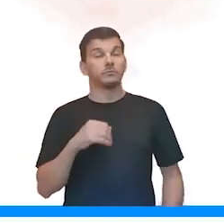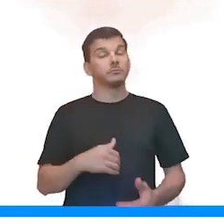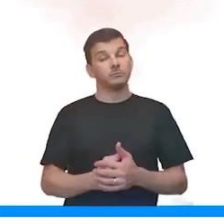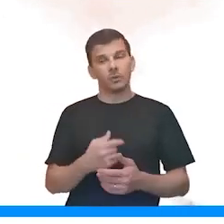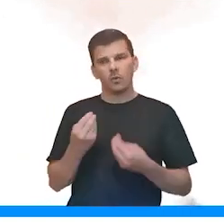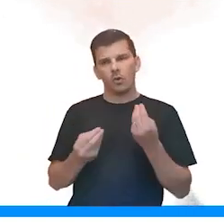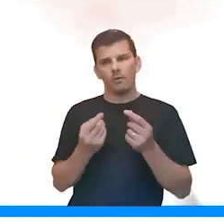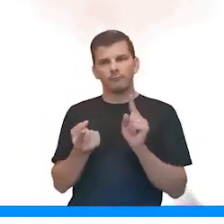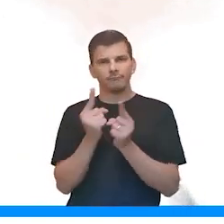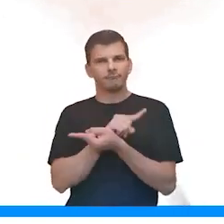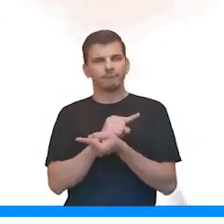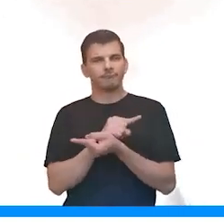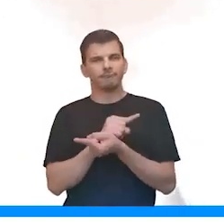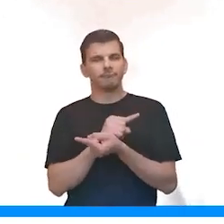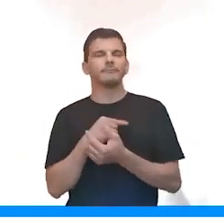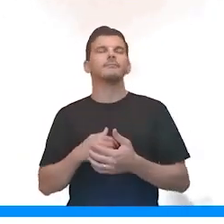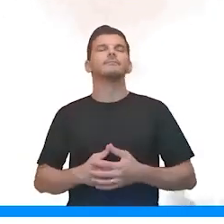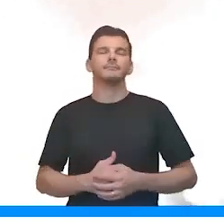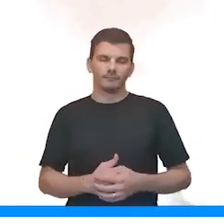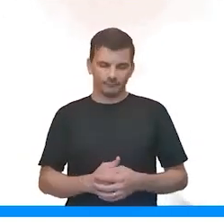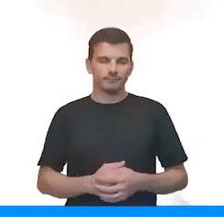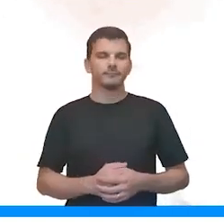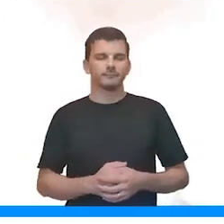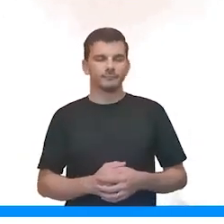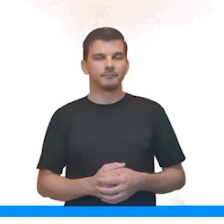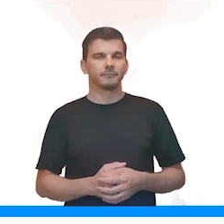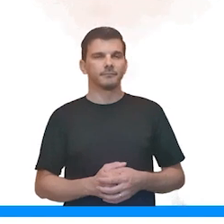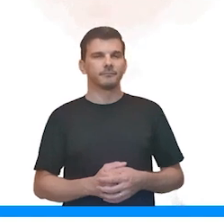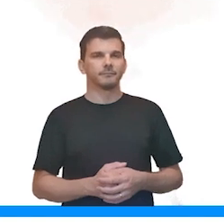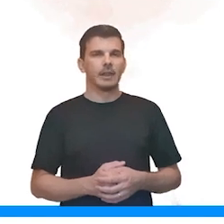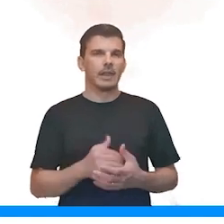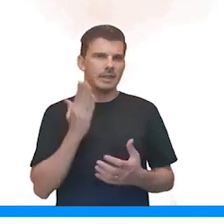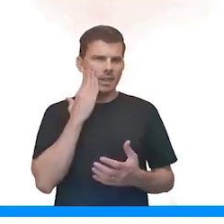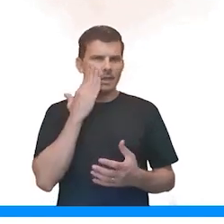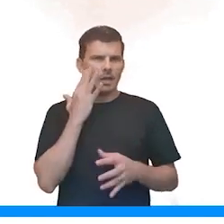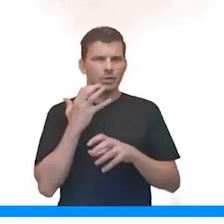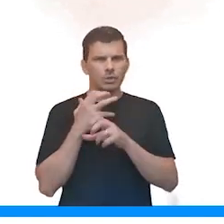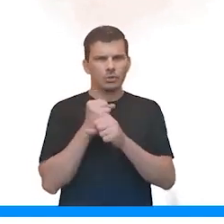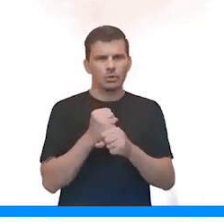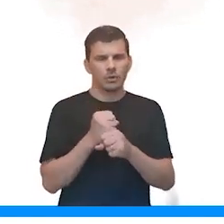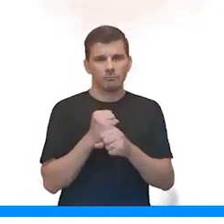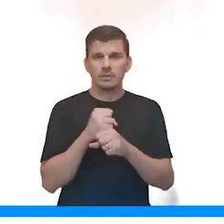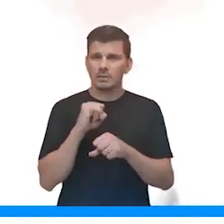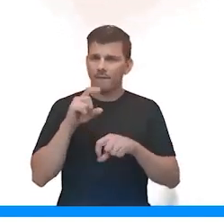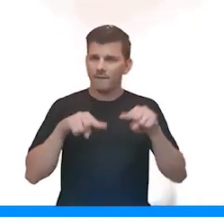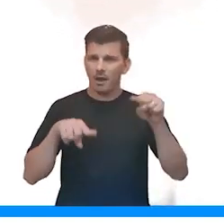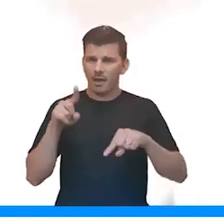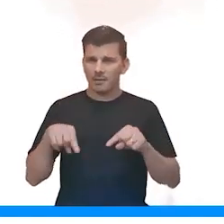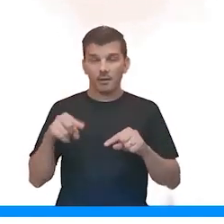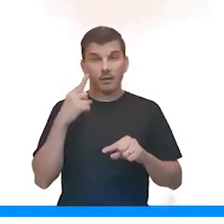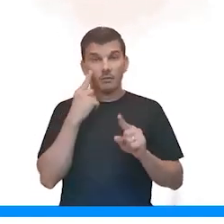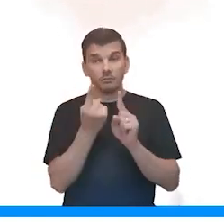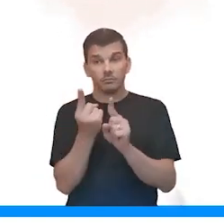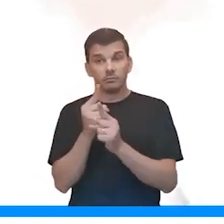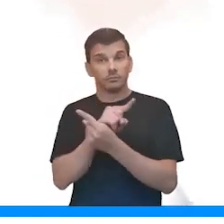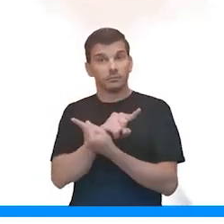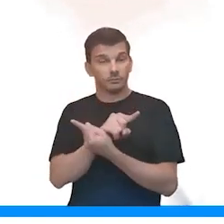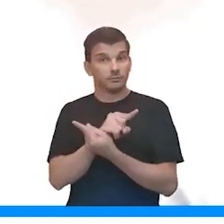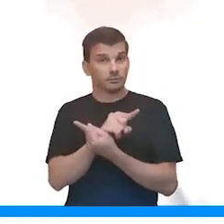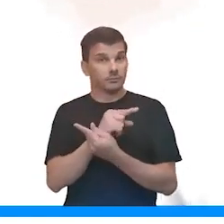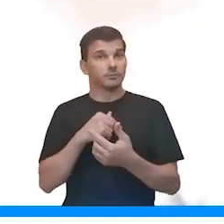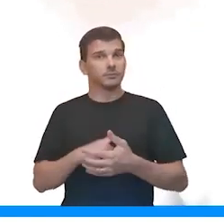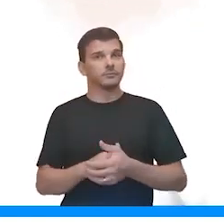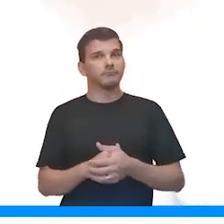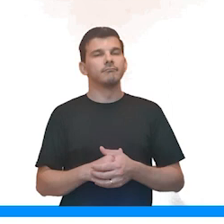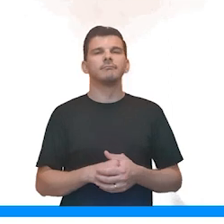0, vai ficar 0 é igual ao trabalho mais a variação da energia interna, correto? Se eu jogar a variação da